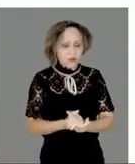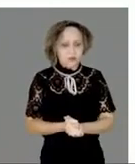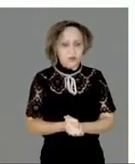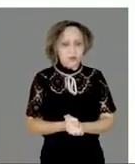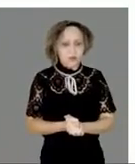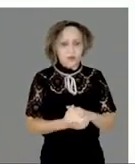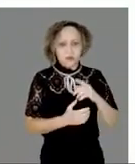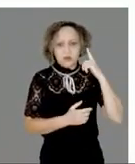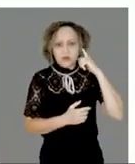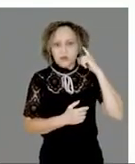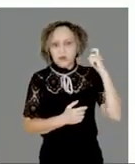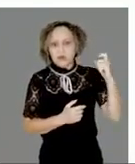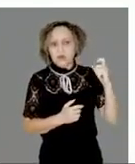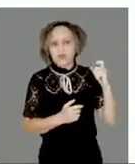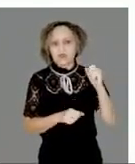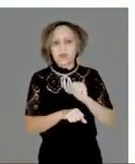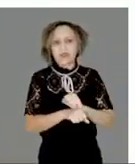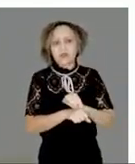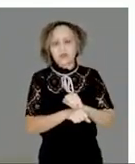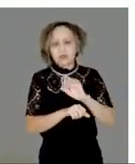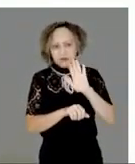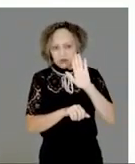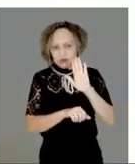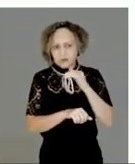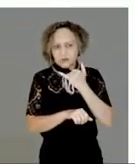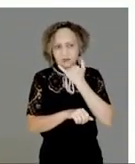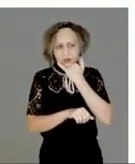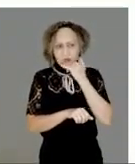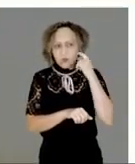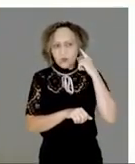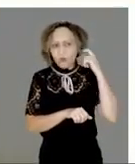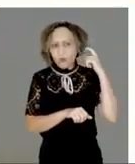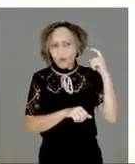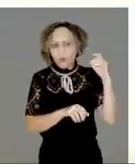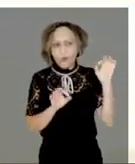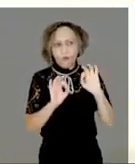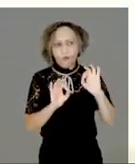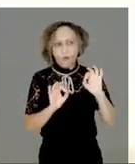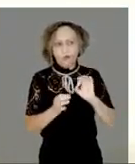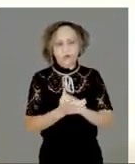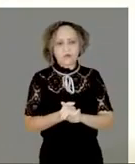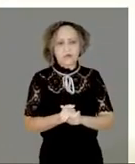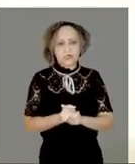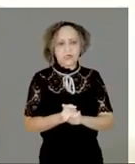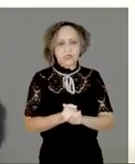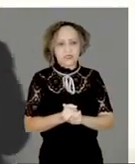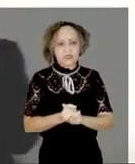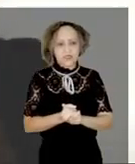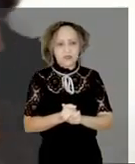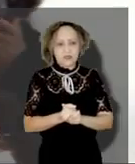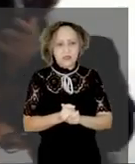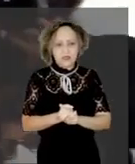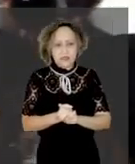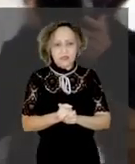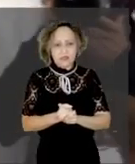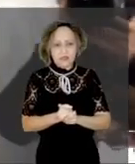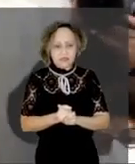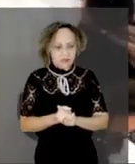importante, ô Vagnão, eu não sei se você se deu conta. O nosso